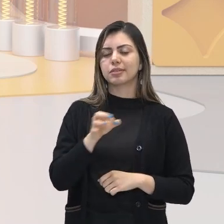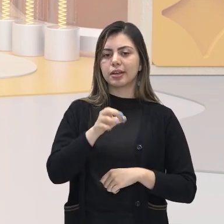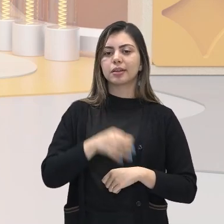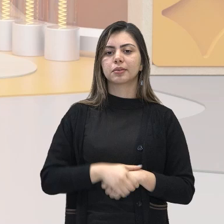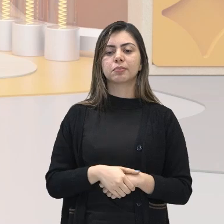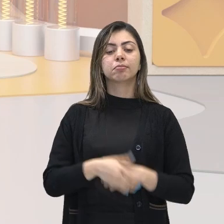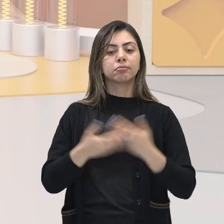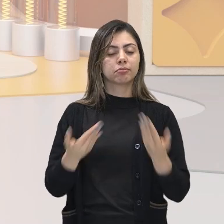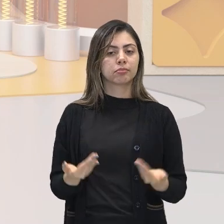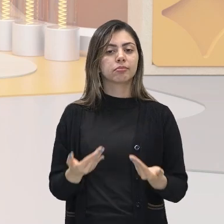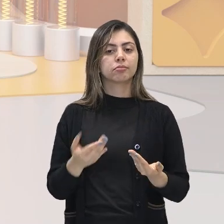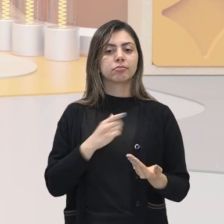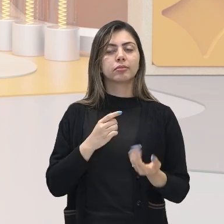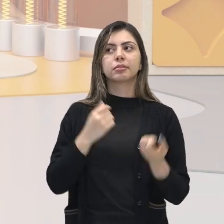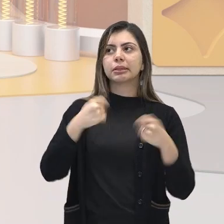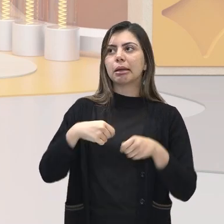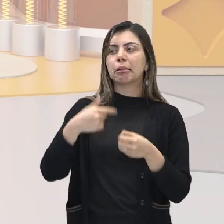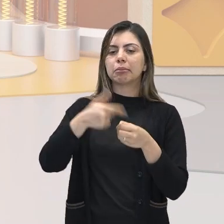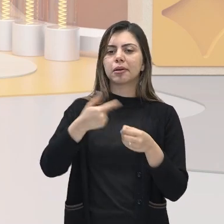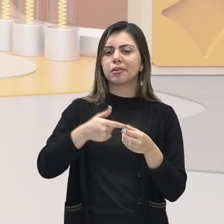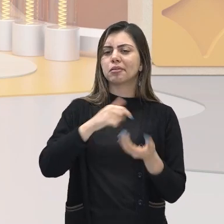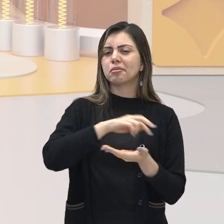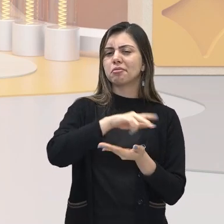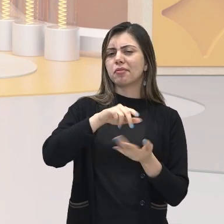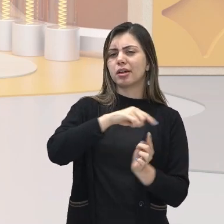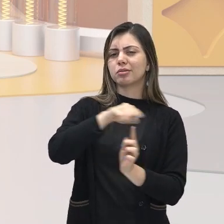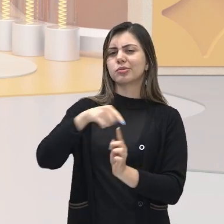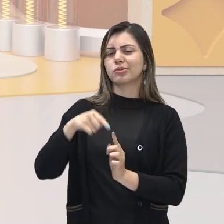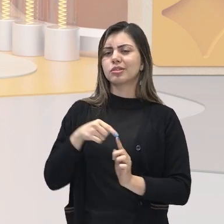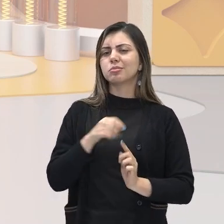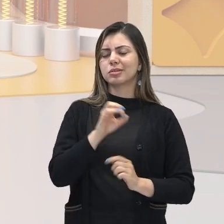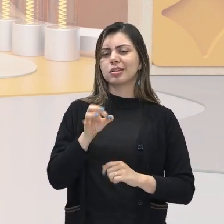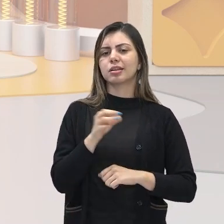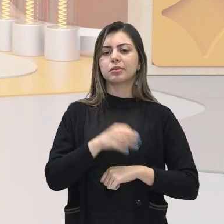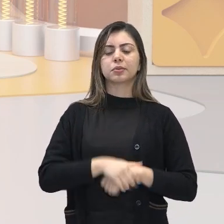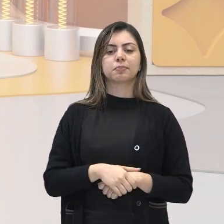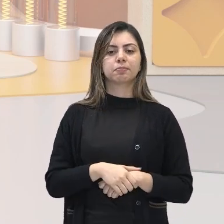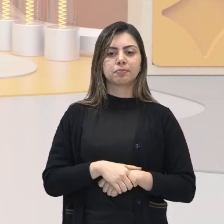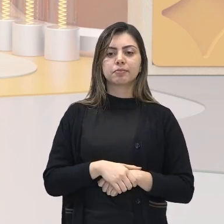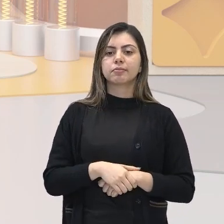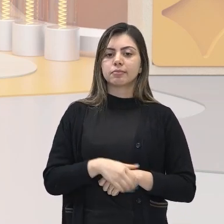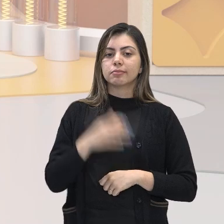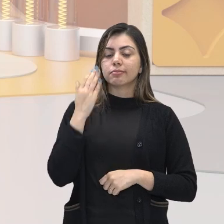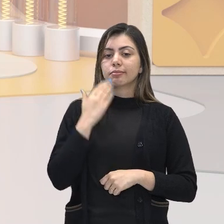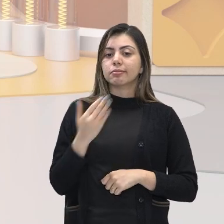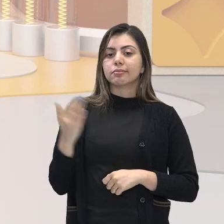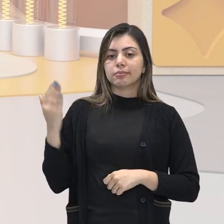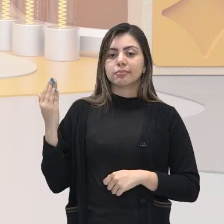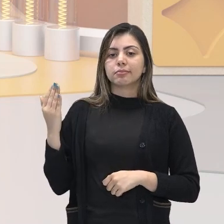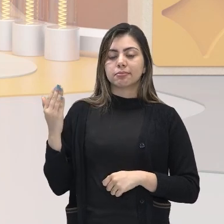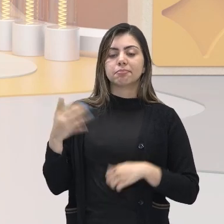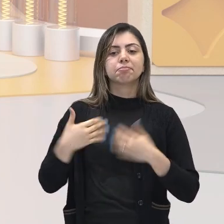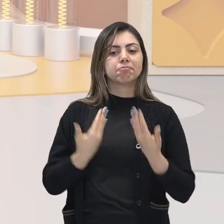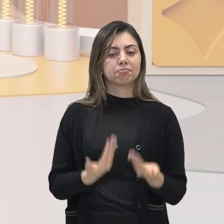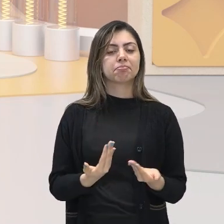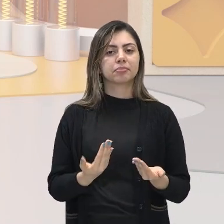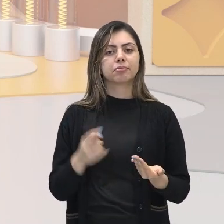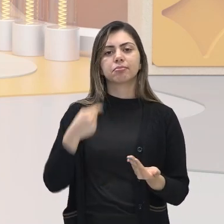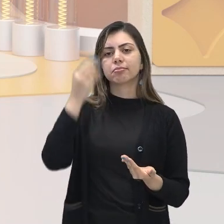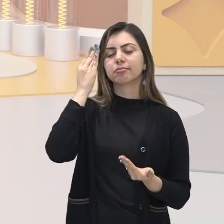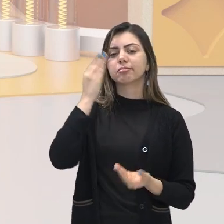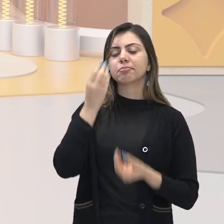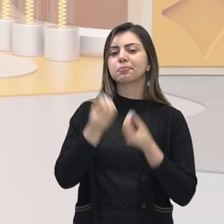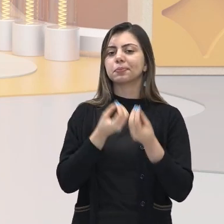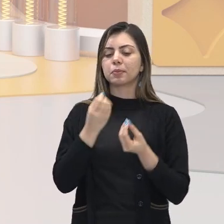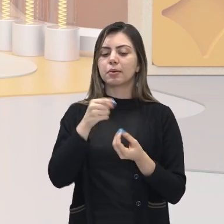do qual se produz gasolina, o óleo diesel, o querosene de avião e outras utilidades também, não é? Então, claro que para